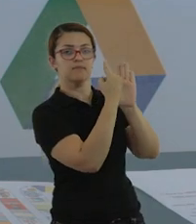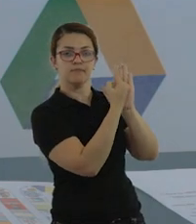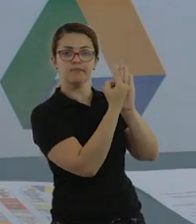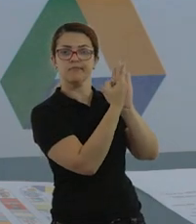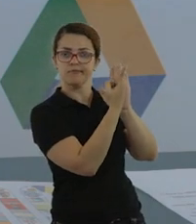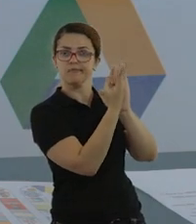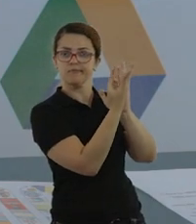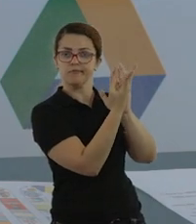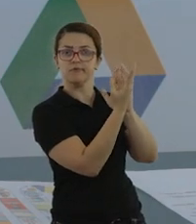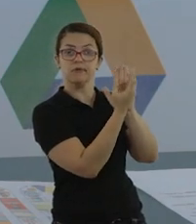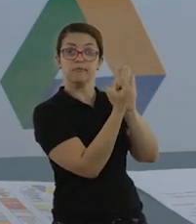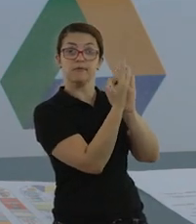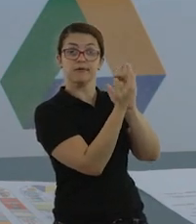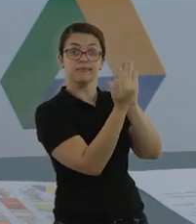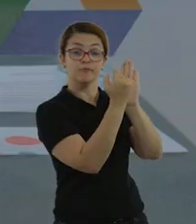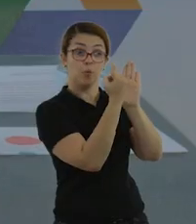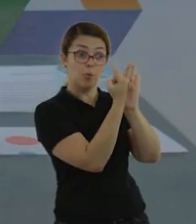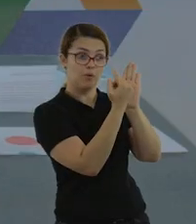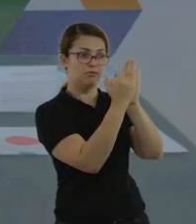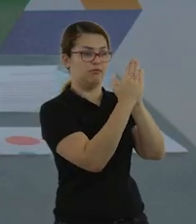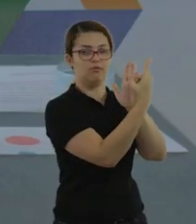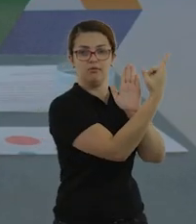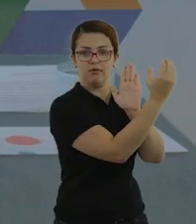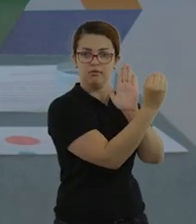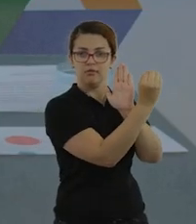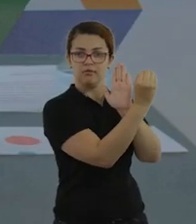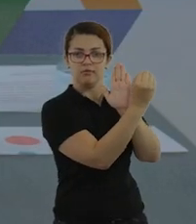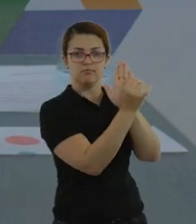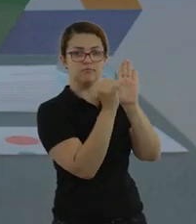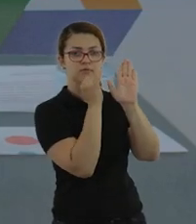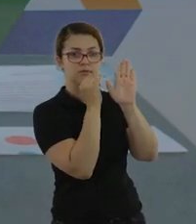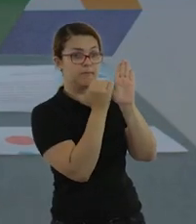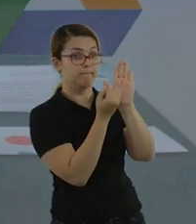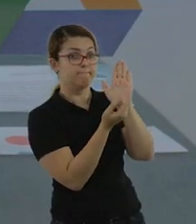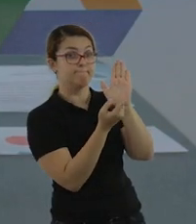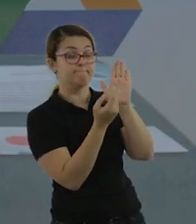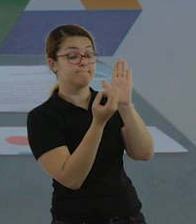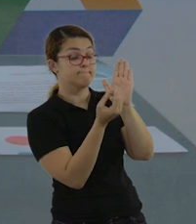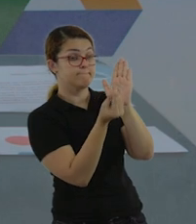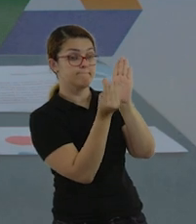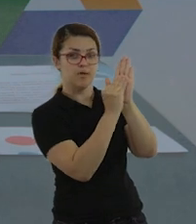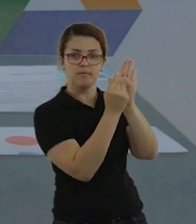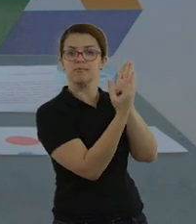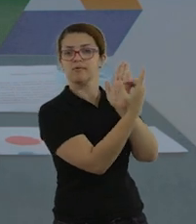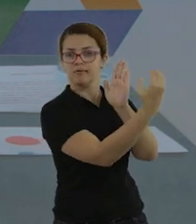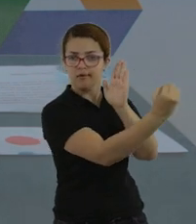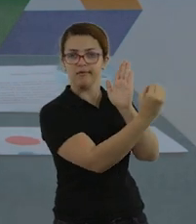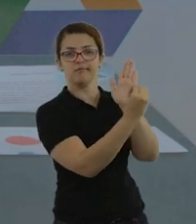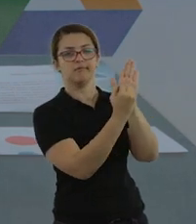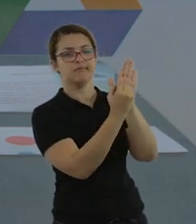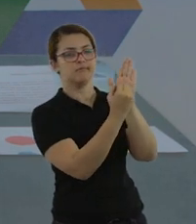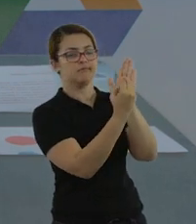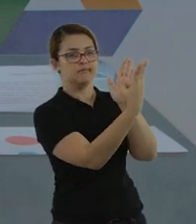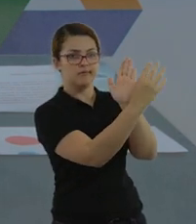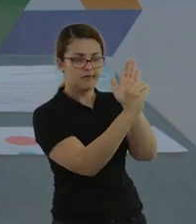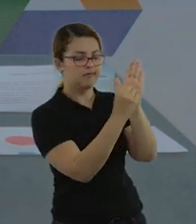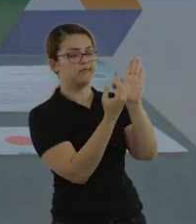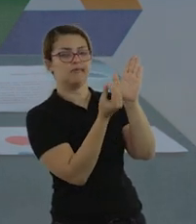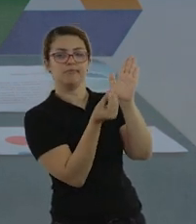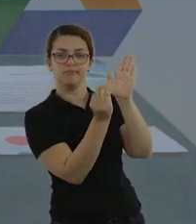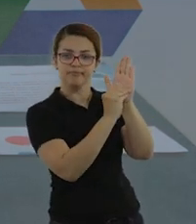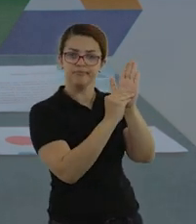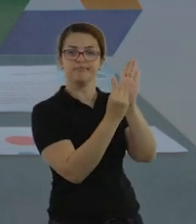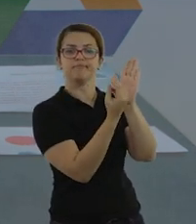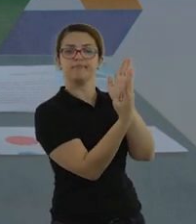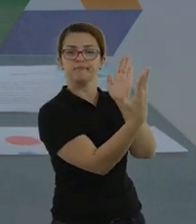linha contados de 10 em 10. Então, por exemplo, aqui eu tenho 10 mais 10, eu tenho 20, mais 10, somo 30,